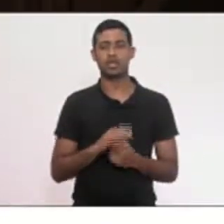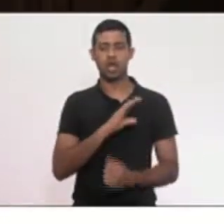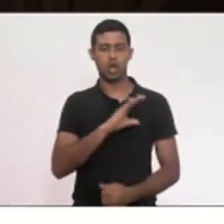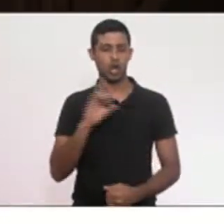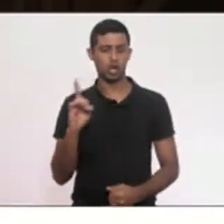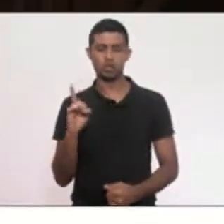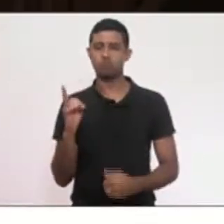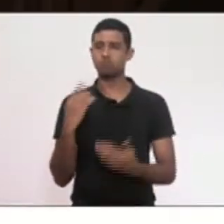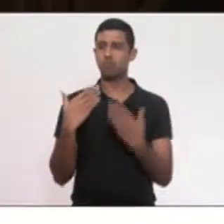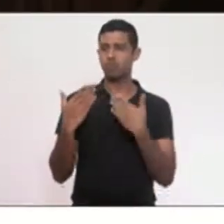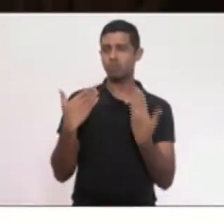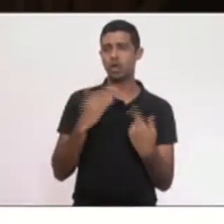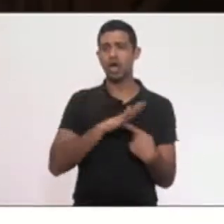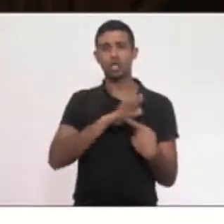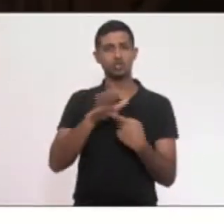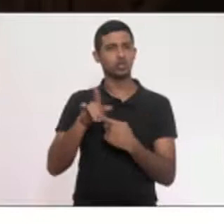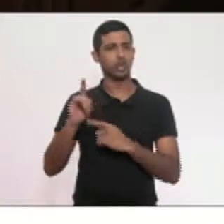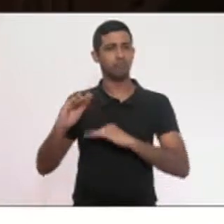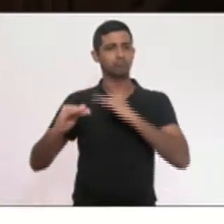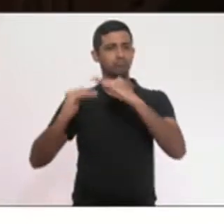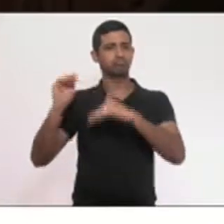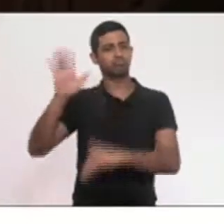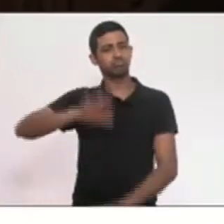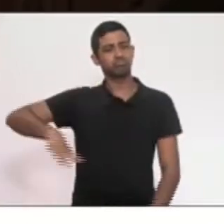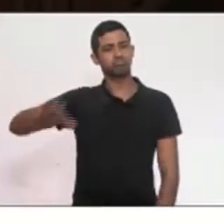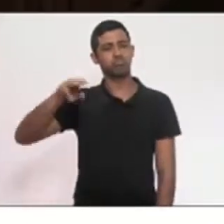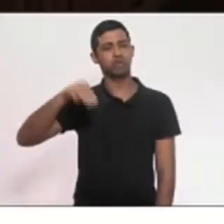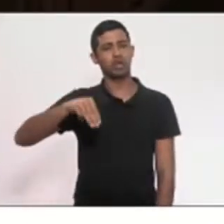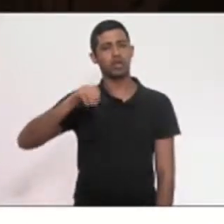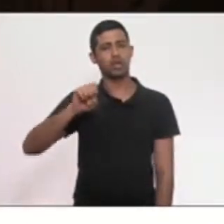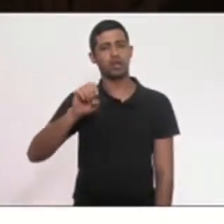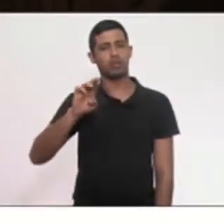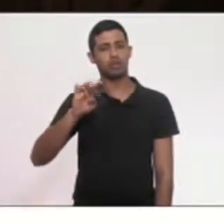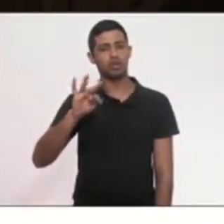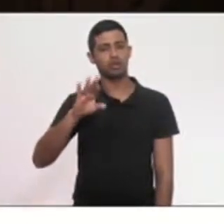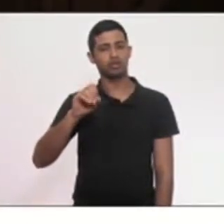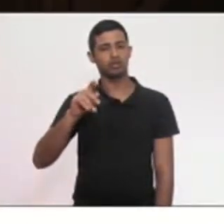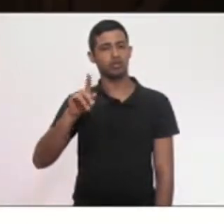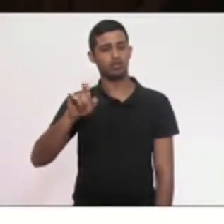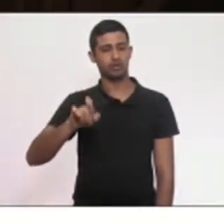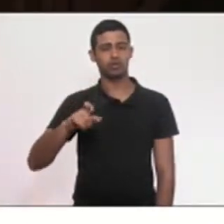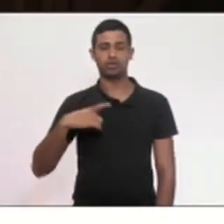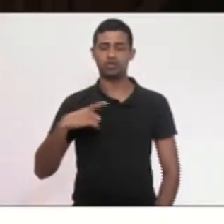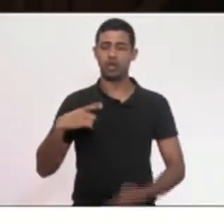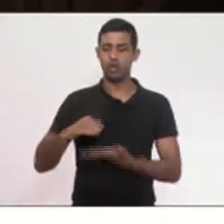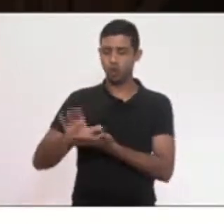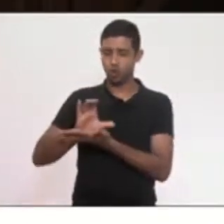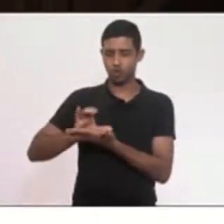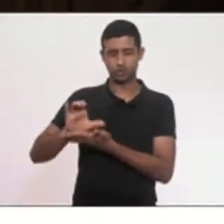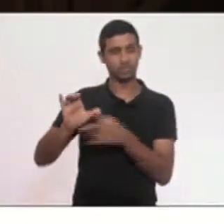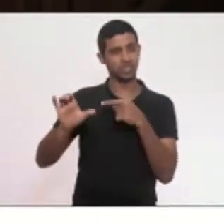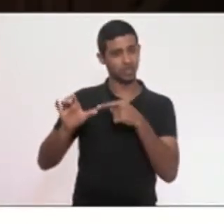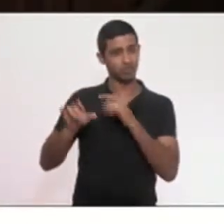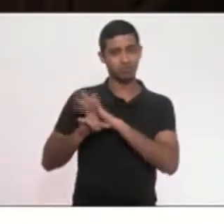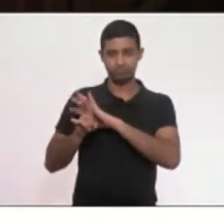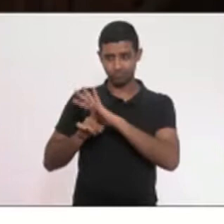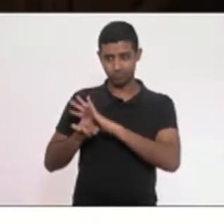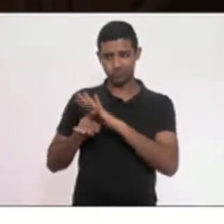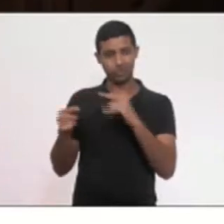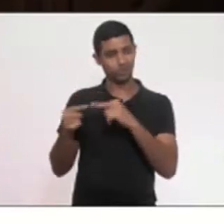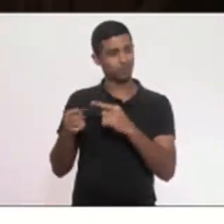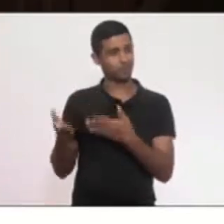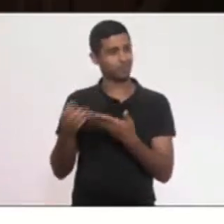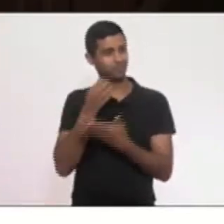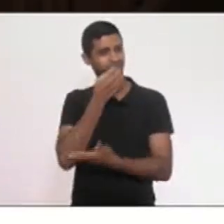coordenação, a articulação e desenvolvimento da região metropolitana do Rio de Janeiro, e o Conselho Consultivo é uma das peças. Felizmente, ele